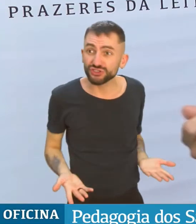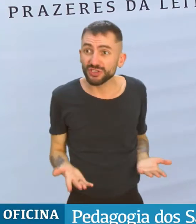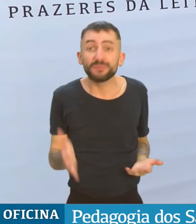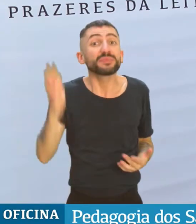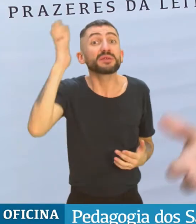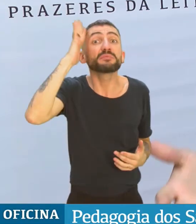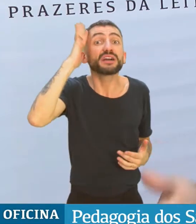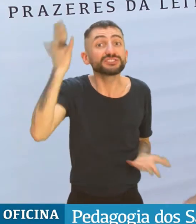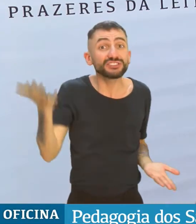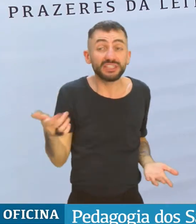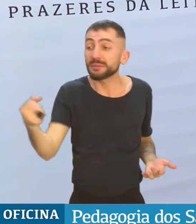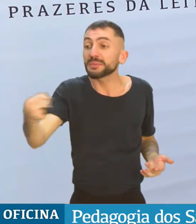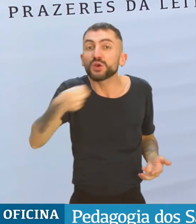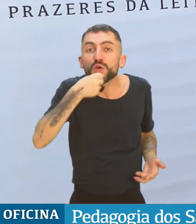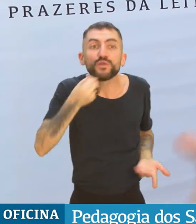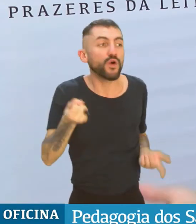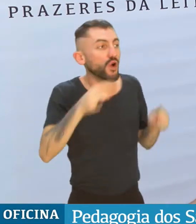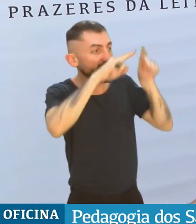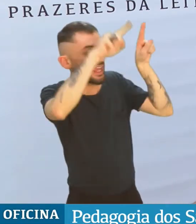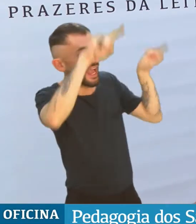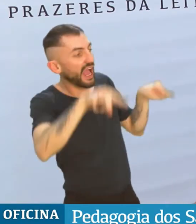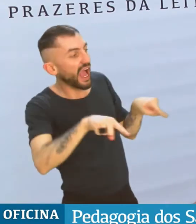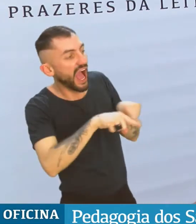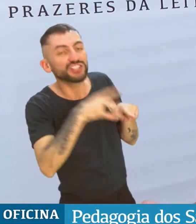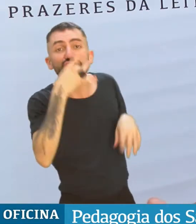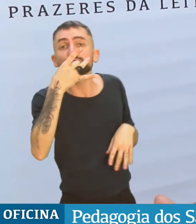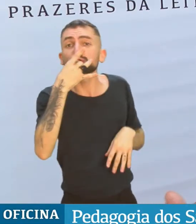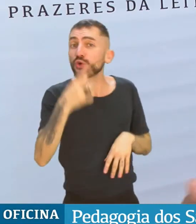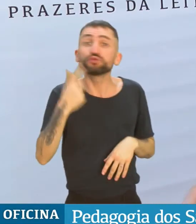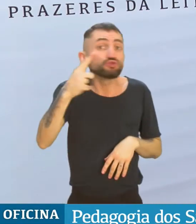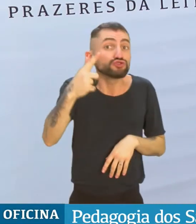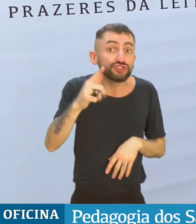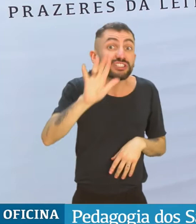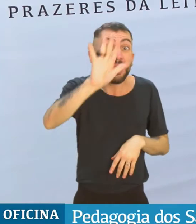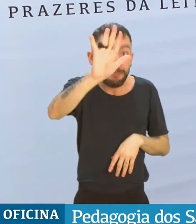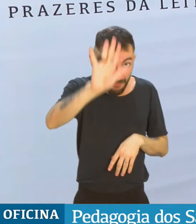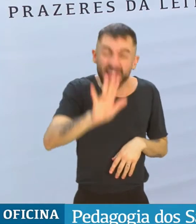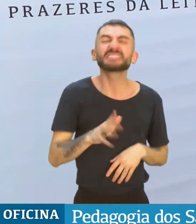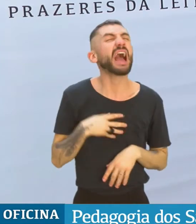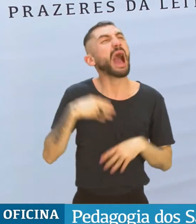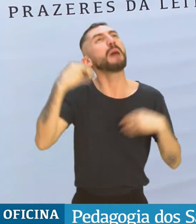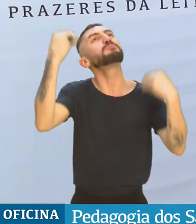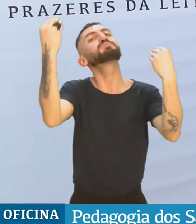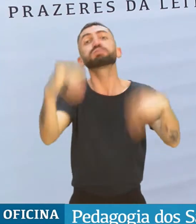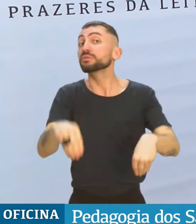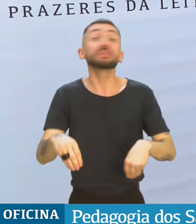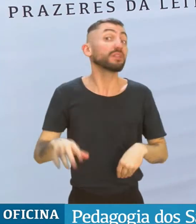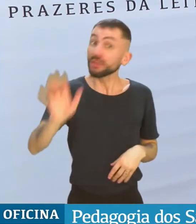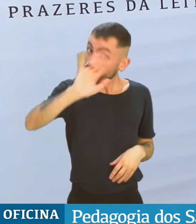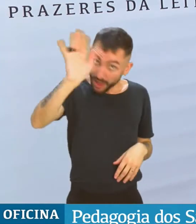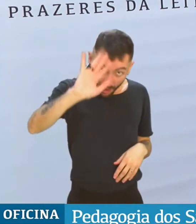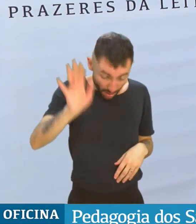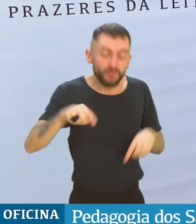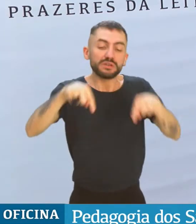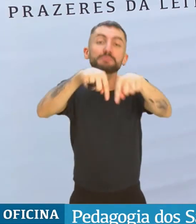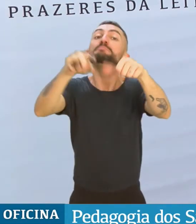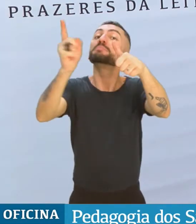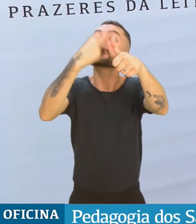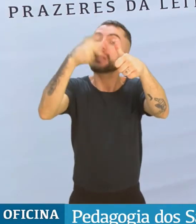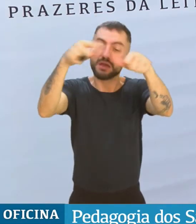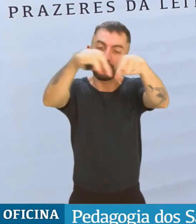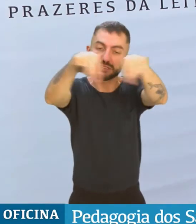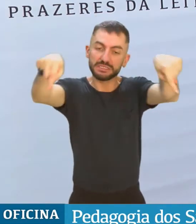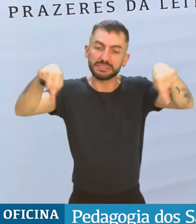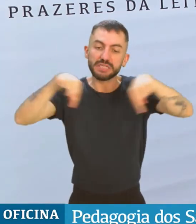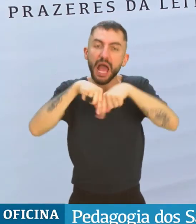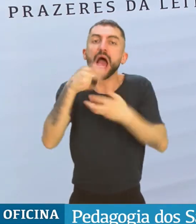de som, também não tinha. Mas isso não impediu de fazer o sarau, né? Eu comecei dentro do espaço da sala de aula, uma